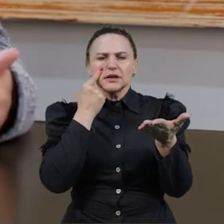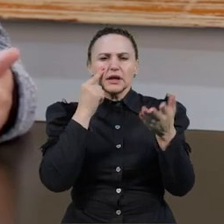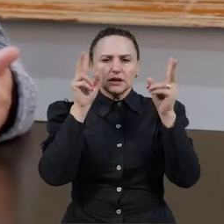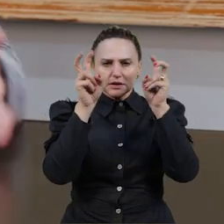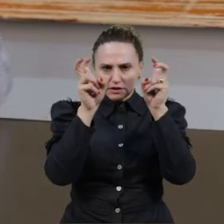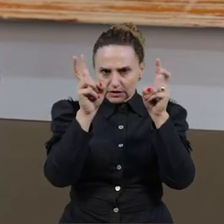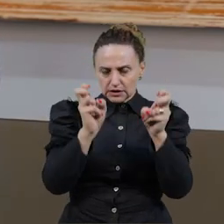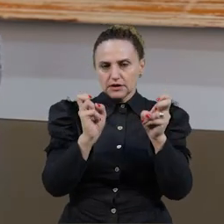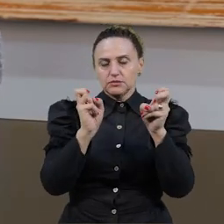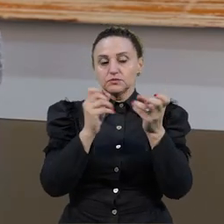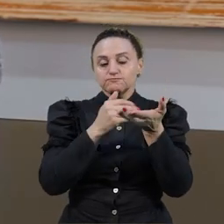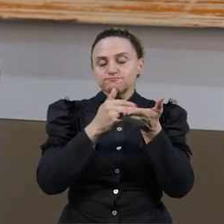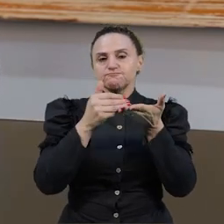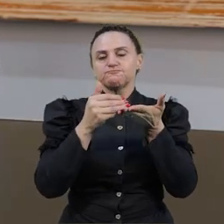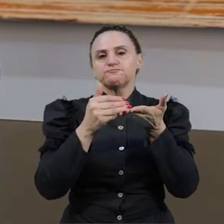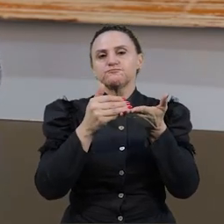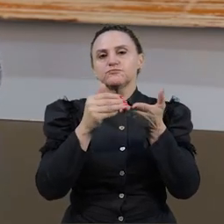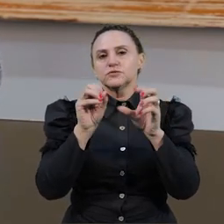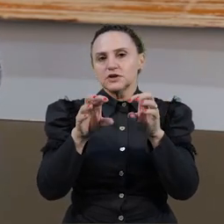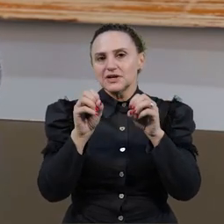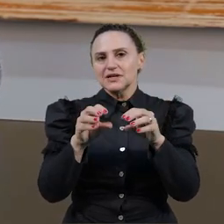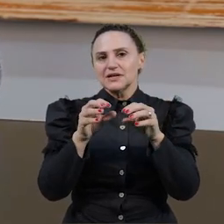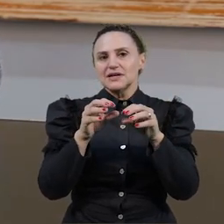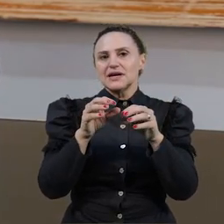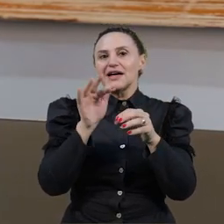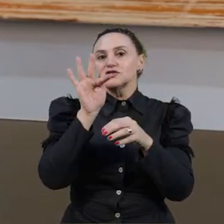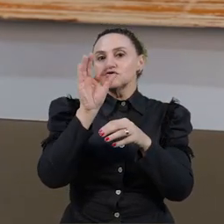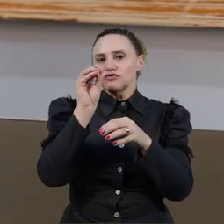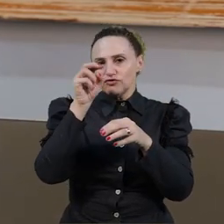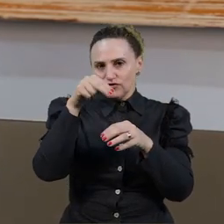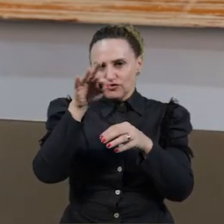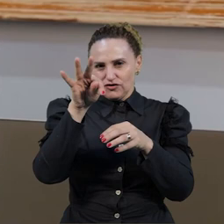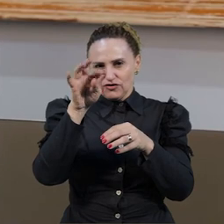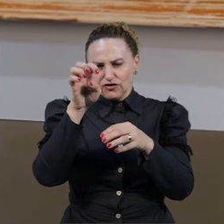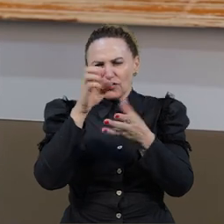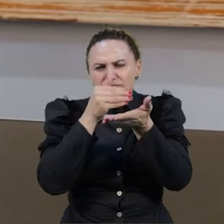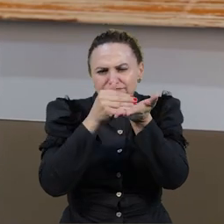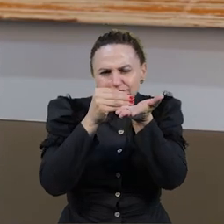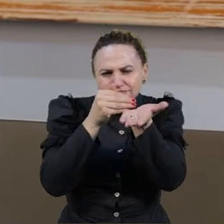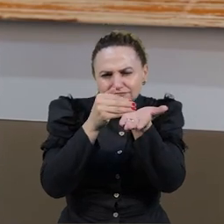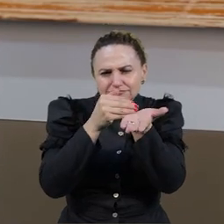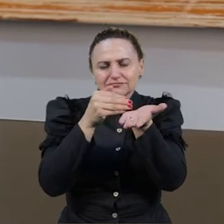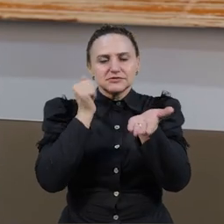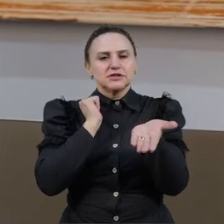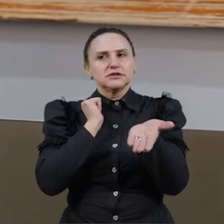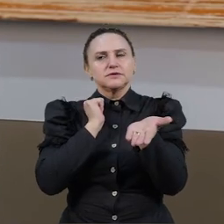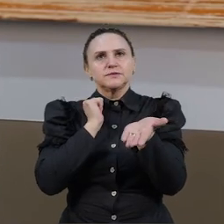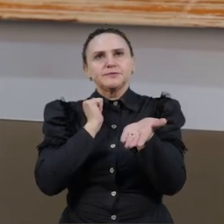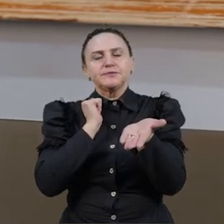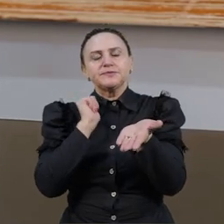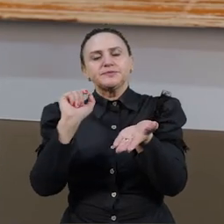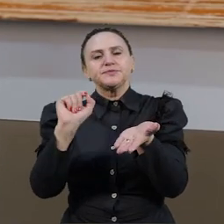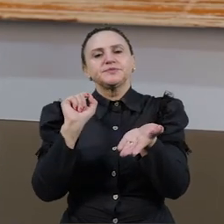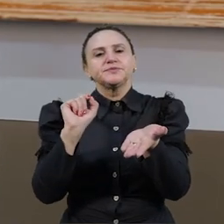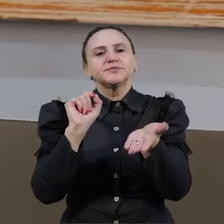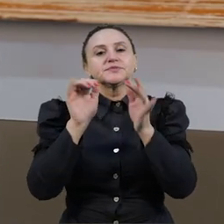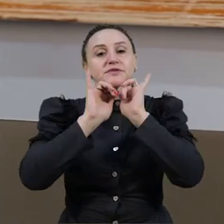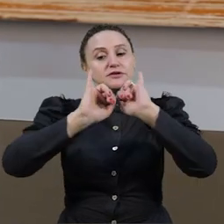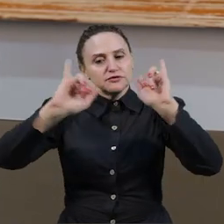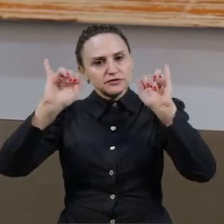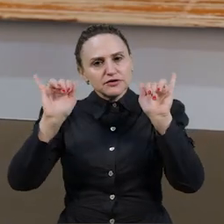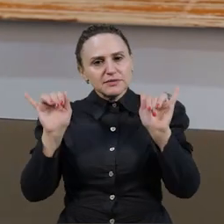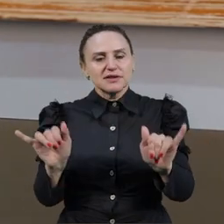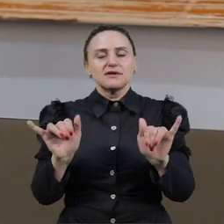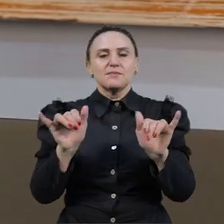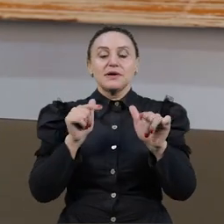para ensino de história as fontes históricas que são os indícios os resquícios são as nossas fontes de